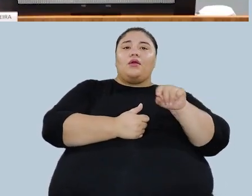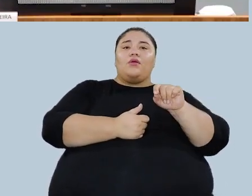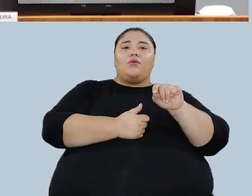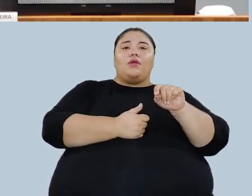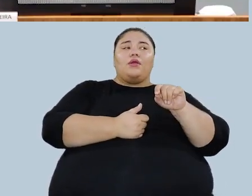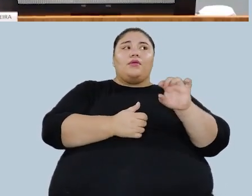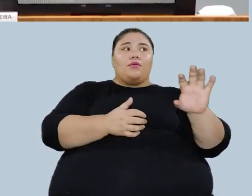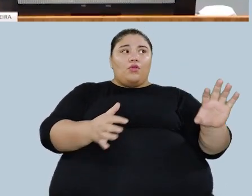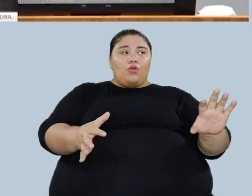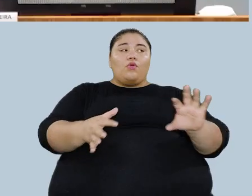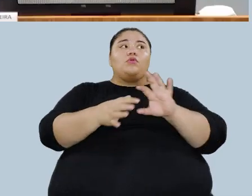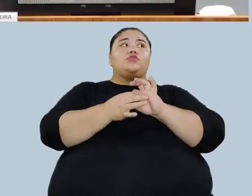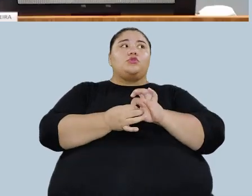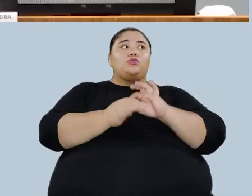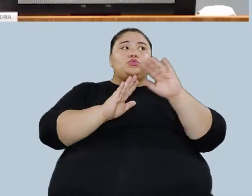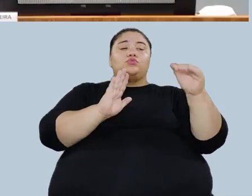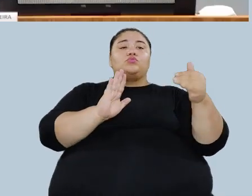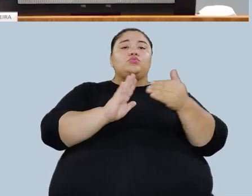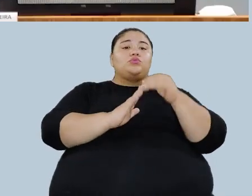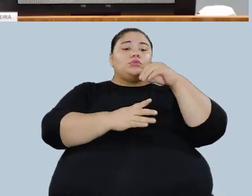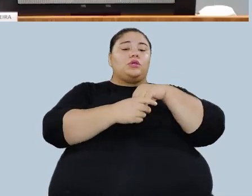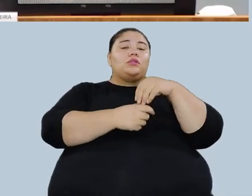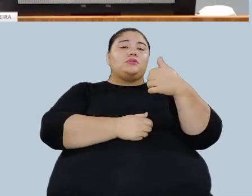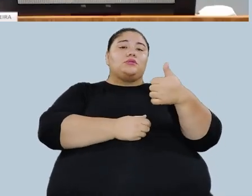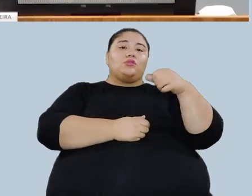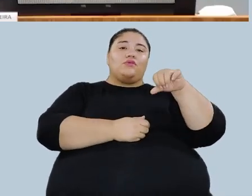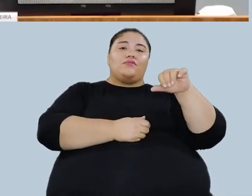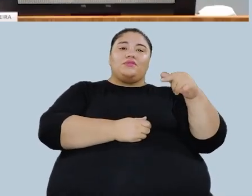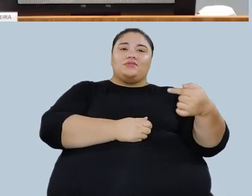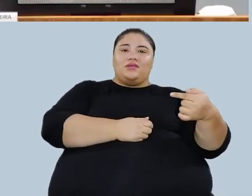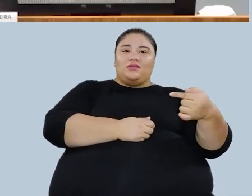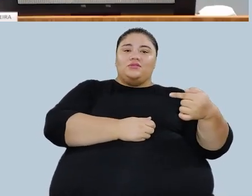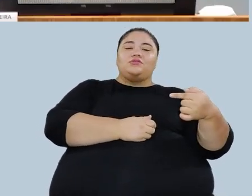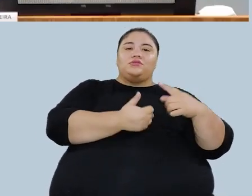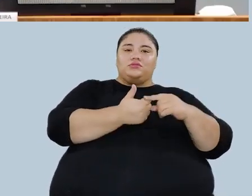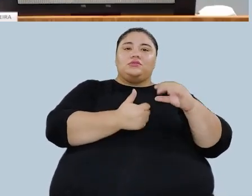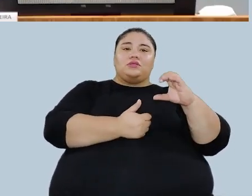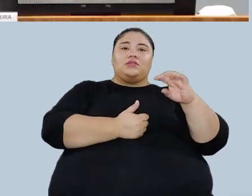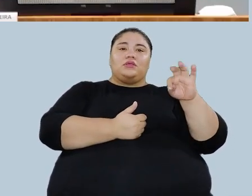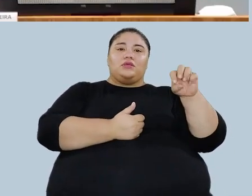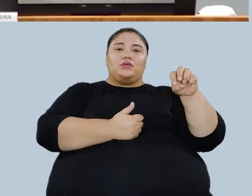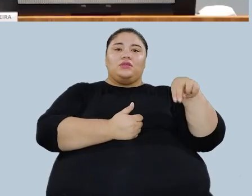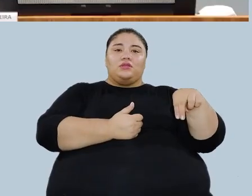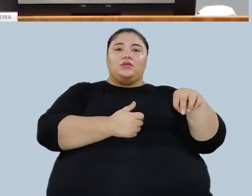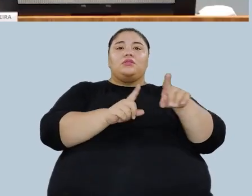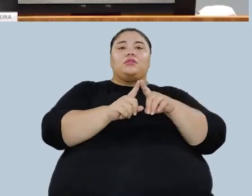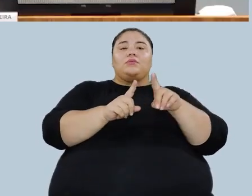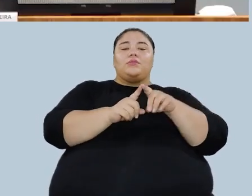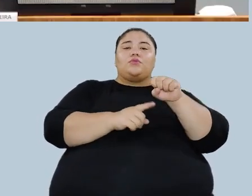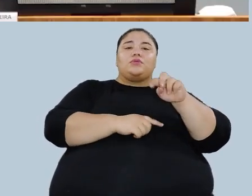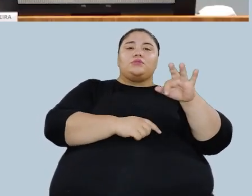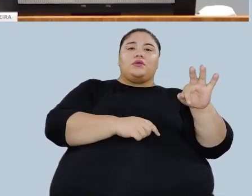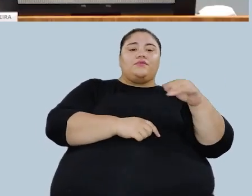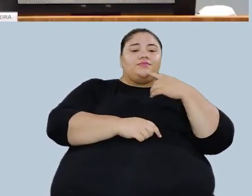ela consolida tudo aquilo que já está no artigo 197 do CTN e na jurisprudência recente do Supremo